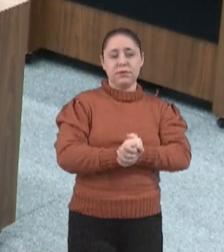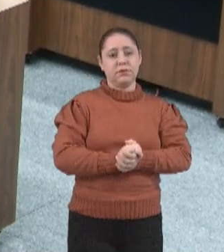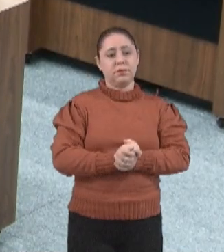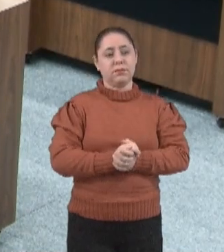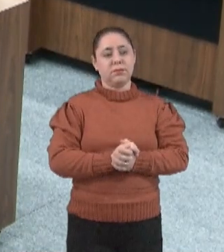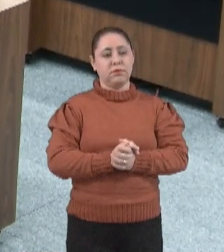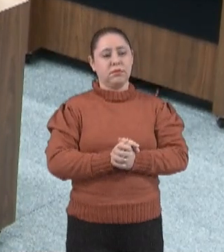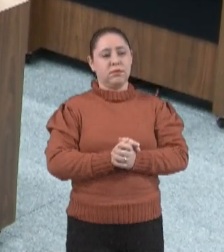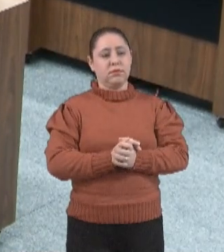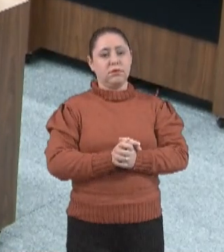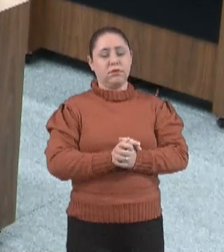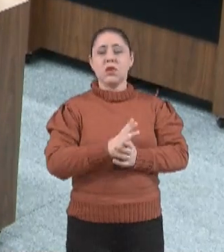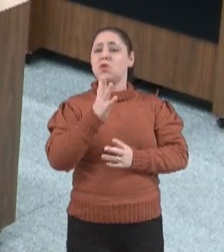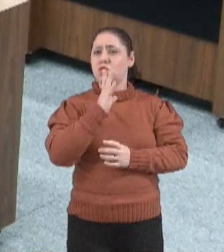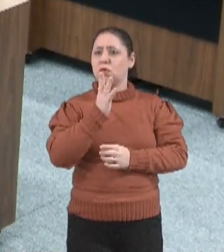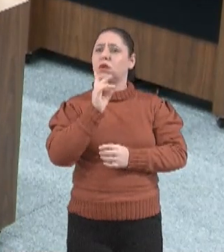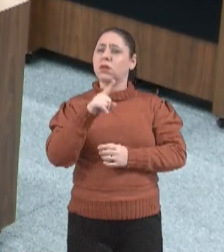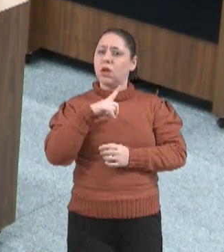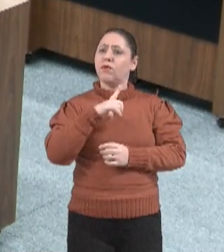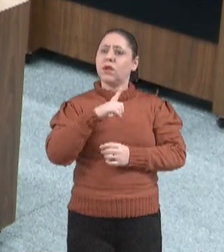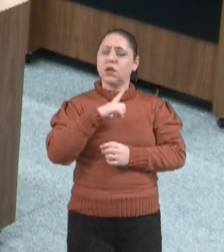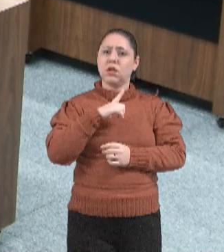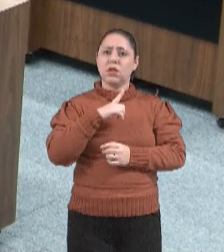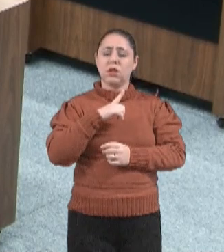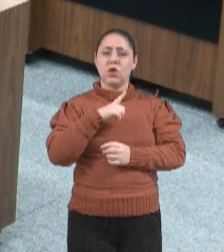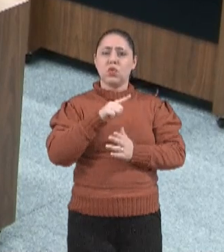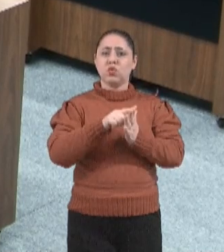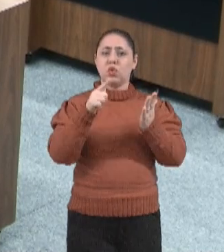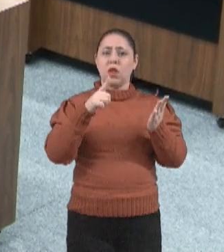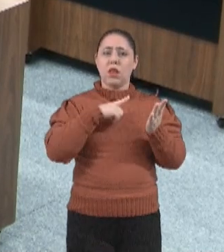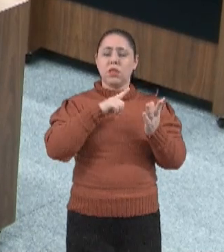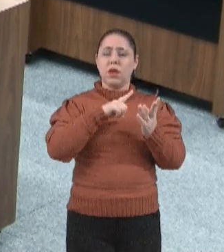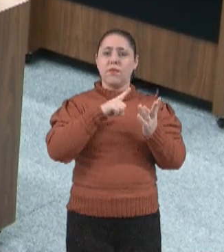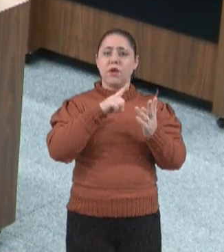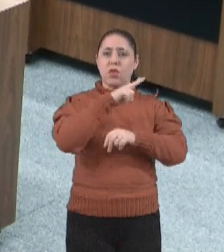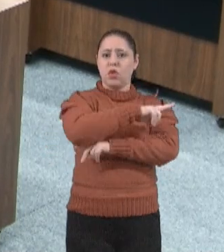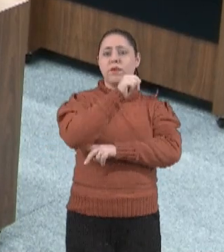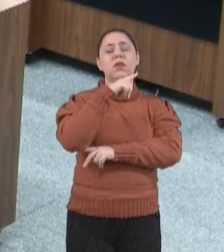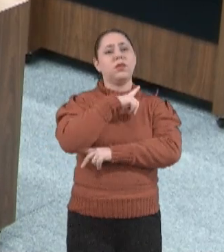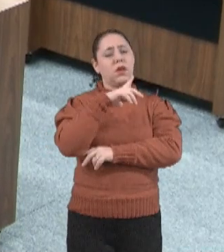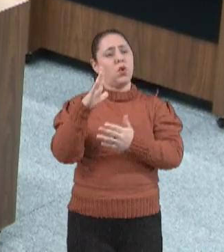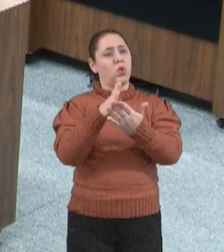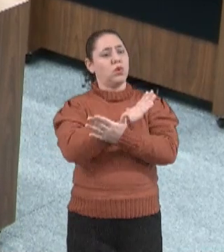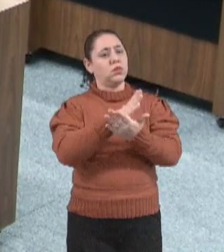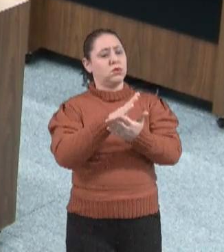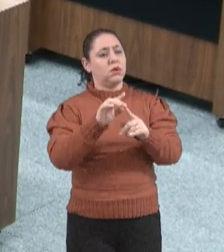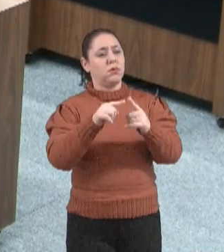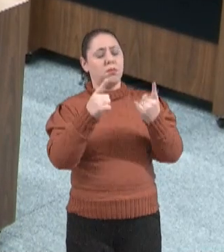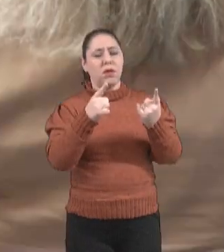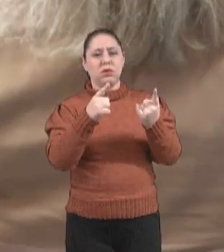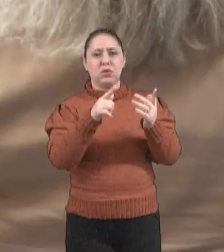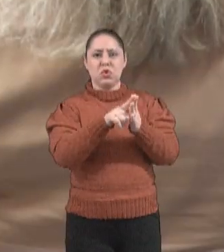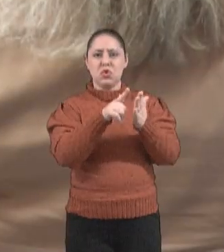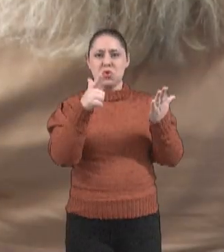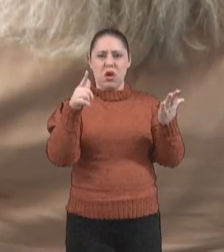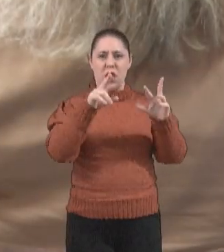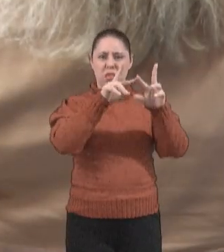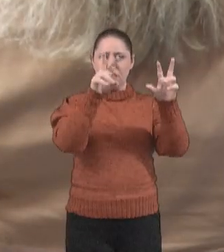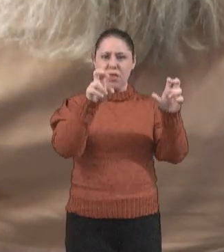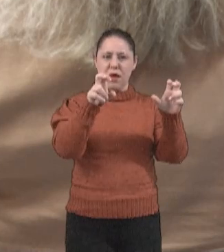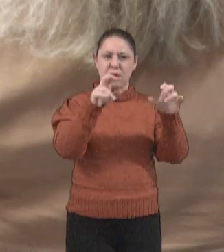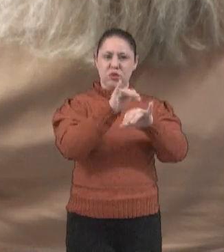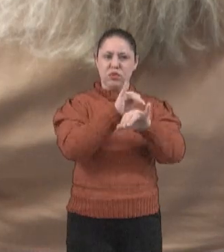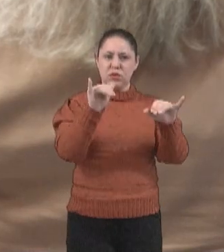tenho conhecimento, chegaram alguns jornais a mais em Nova Andradina, assim, era uma matéria,